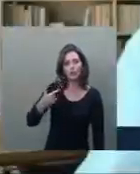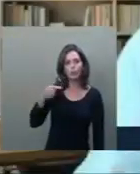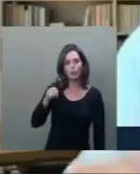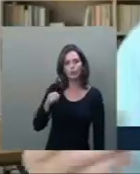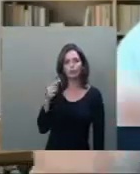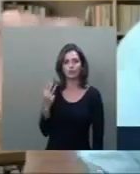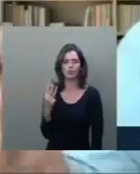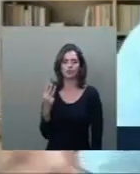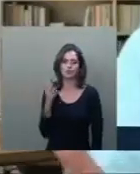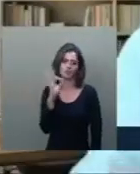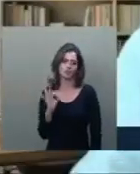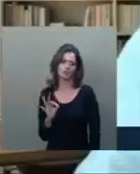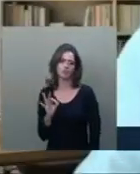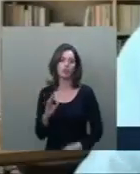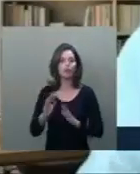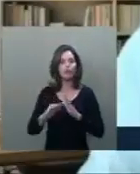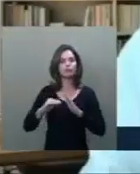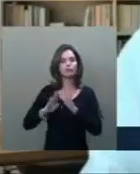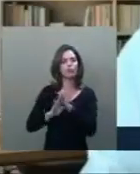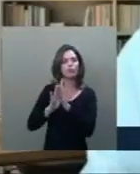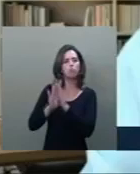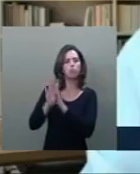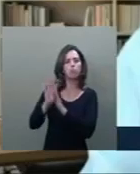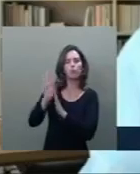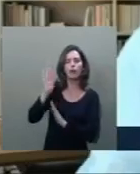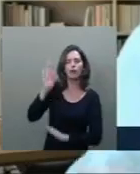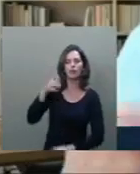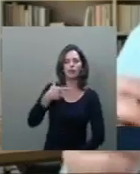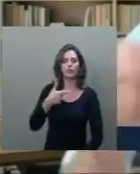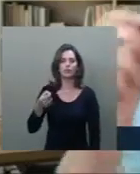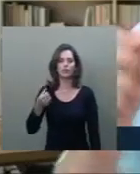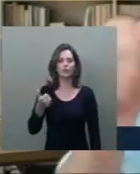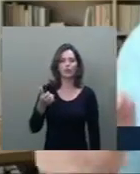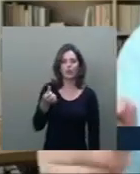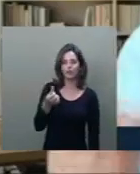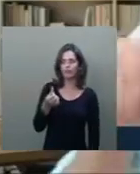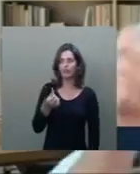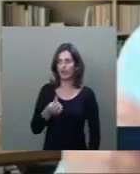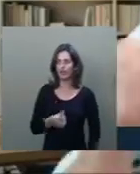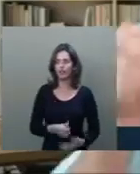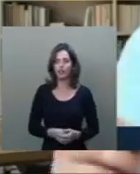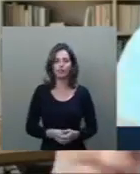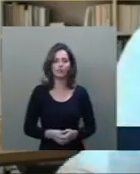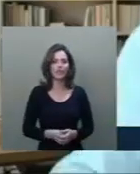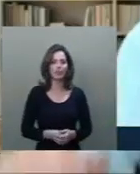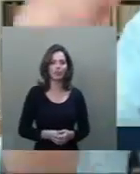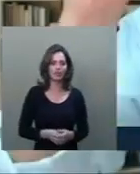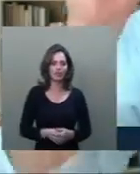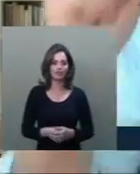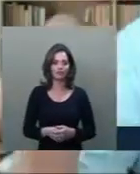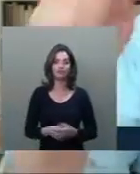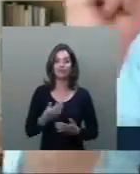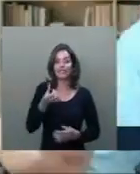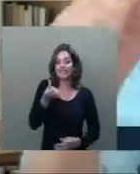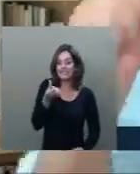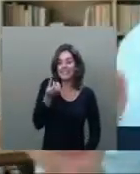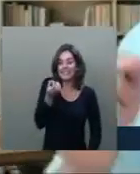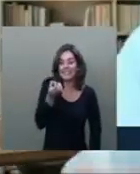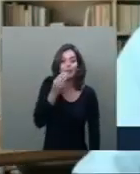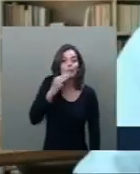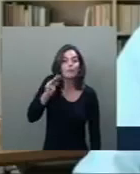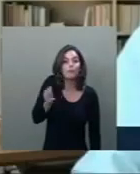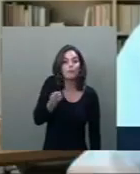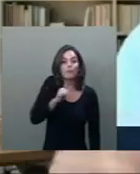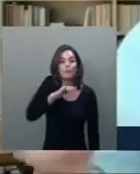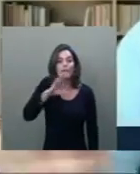42,3%. E aí foi avançando. Hoje, em 2016, a população evangélica no país é formada por 60 milhões de